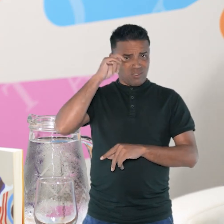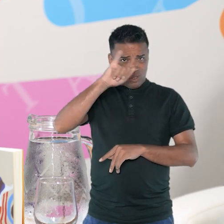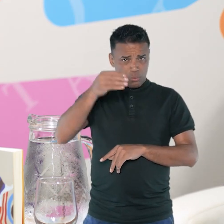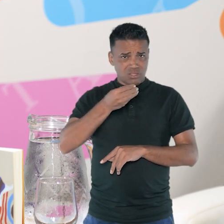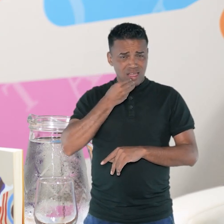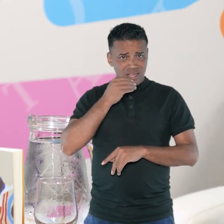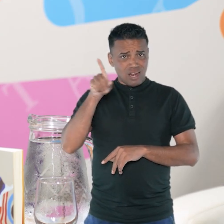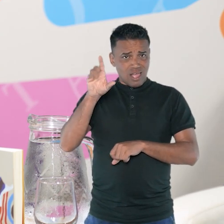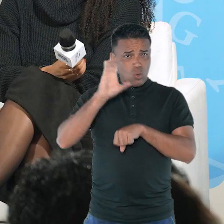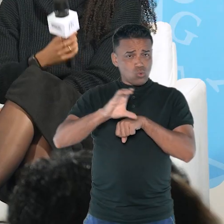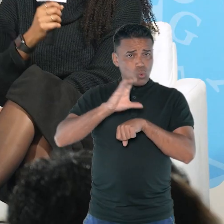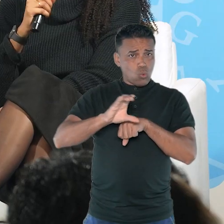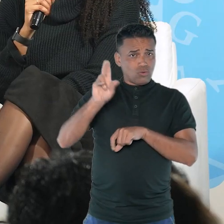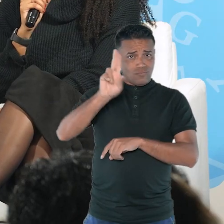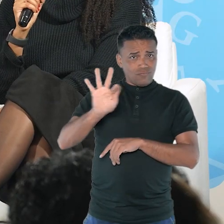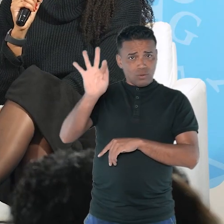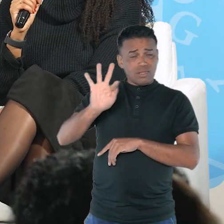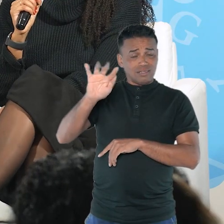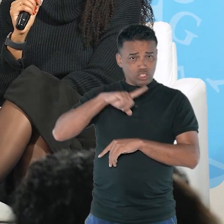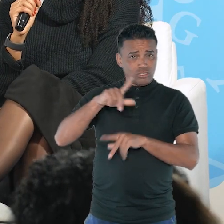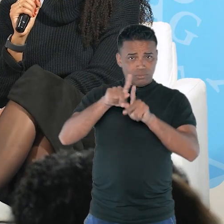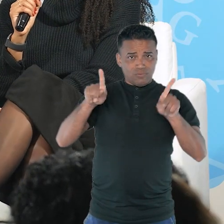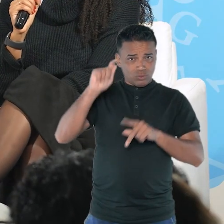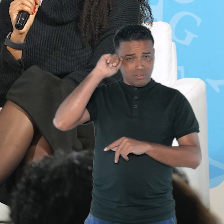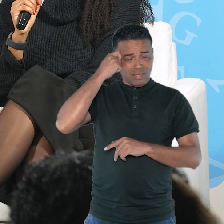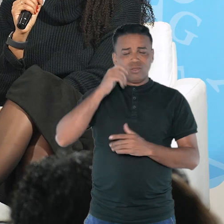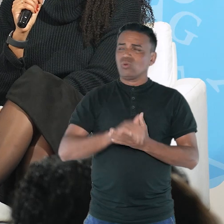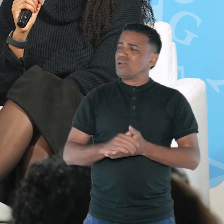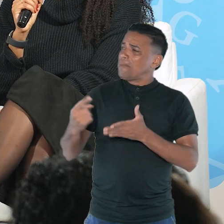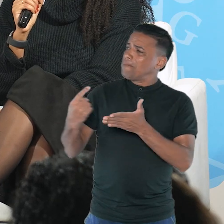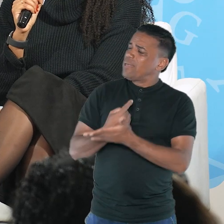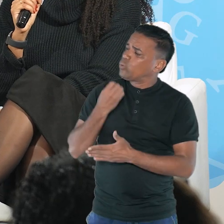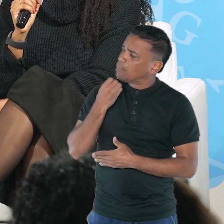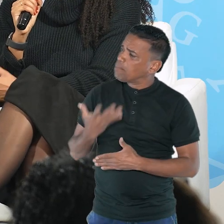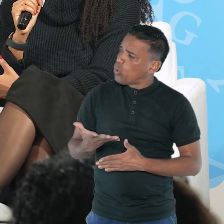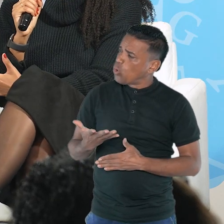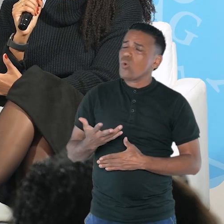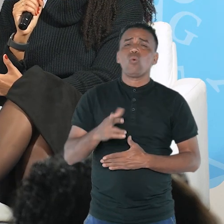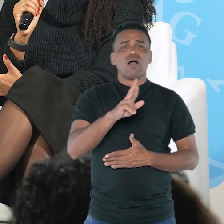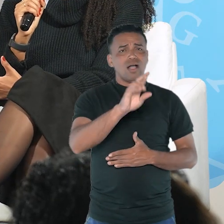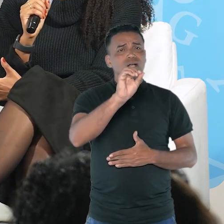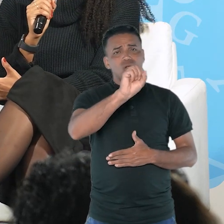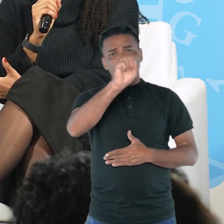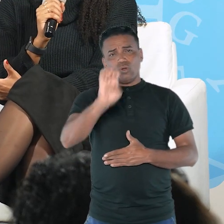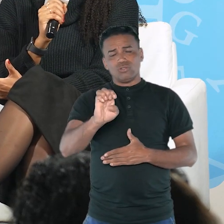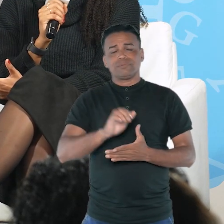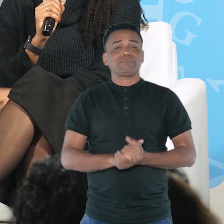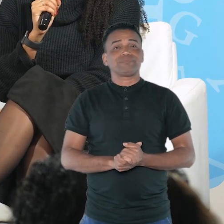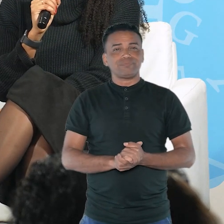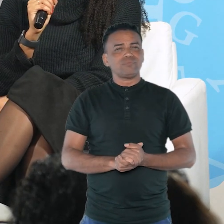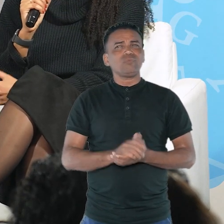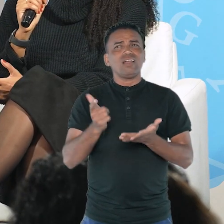negros no seu momento de formação? Essa pergunta é muito boa, Rose, porque me faz lembrar da protagonista do livro, a